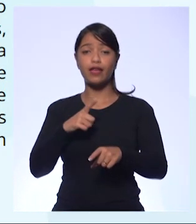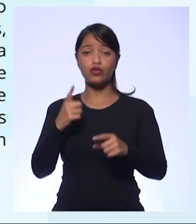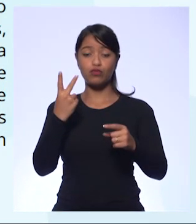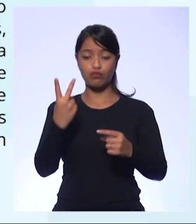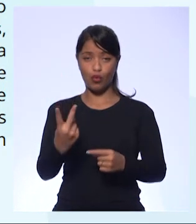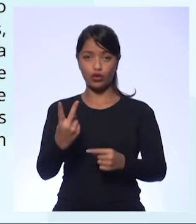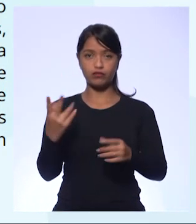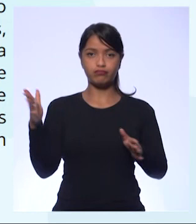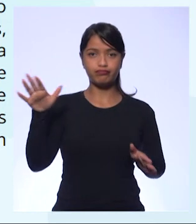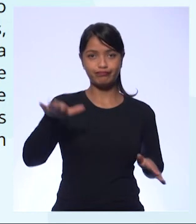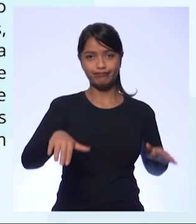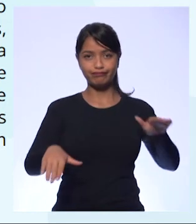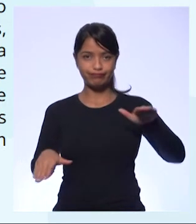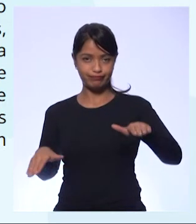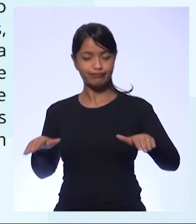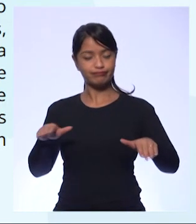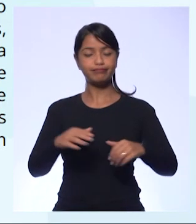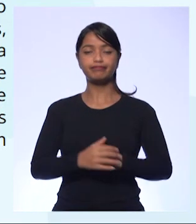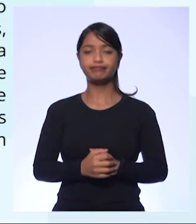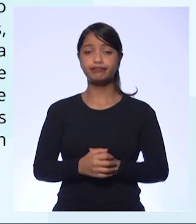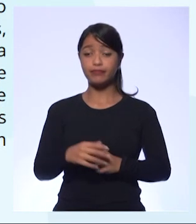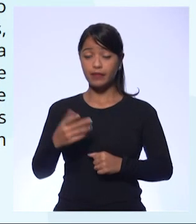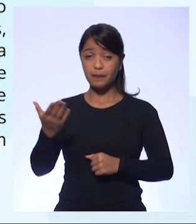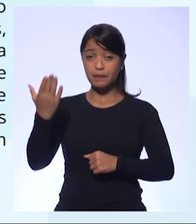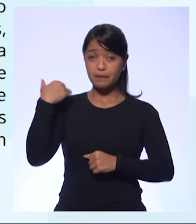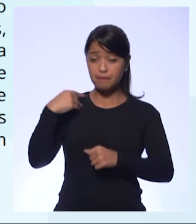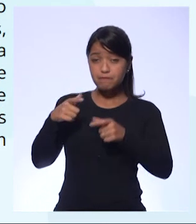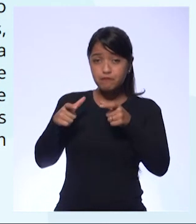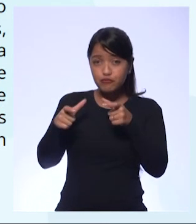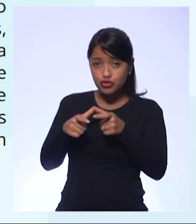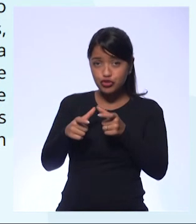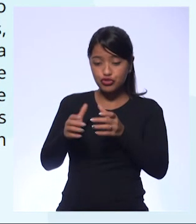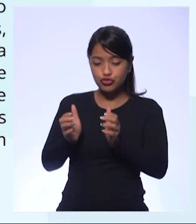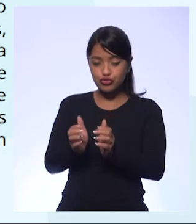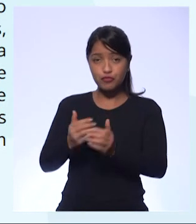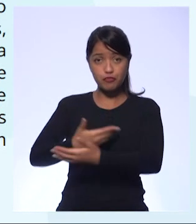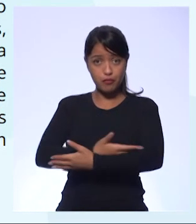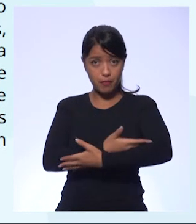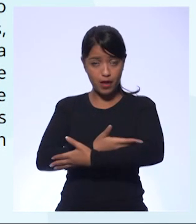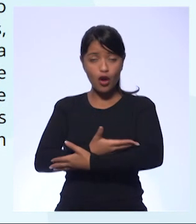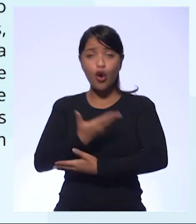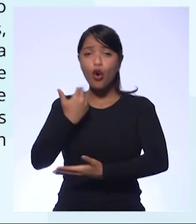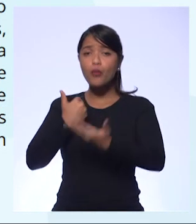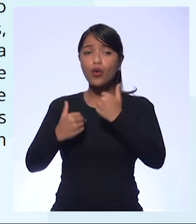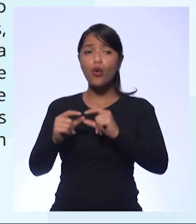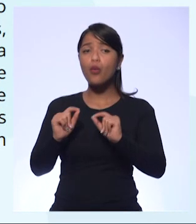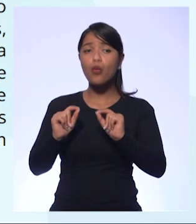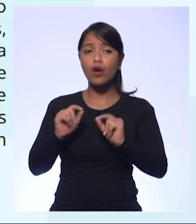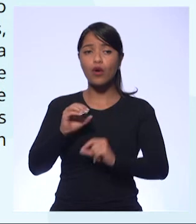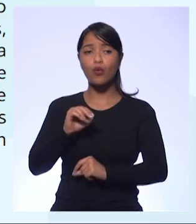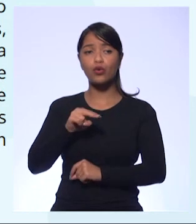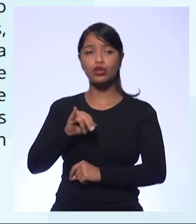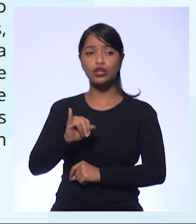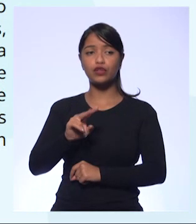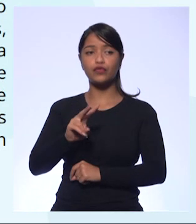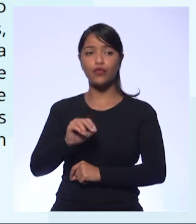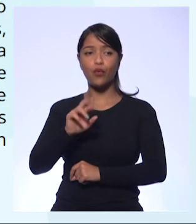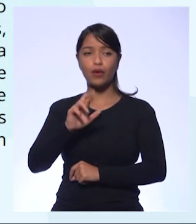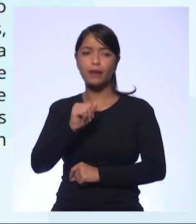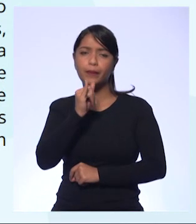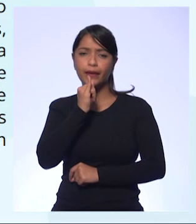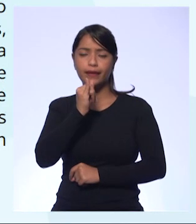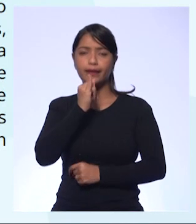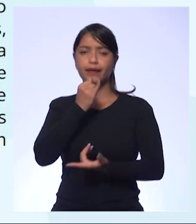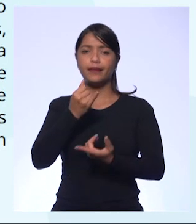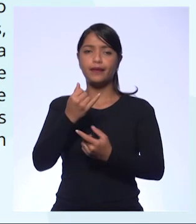possui uma alimentação onívora. Alimenta-se de vegetais e animais invertebrados, como caranguejos, medusas e esponjas,